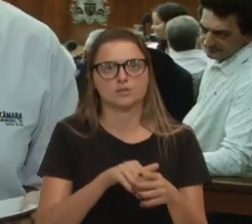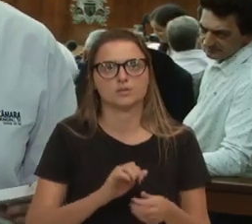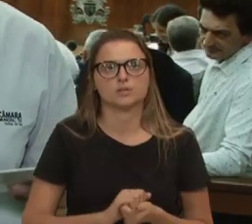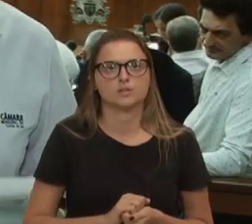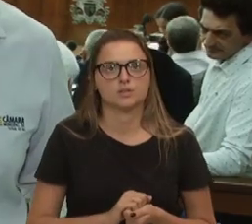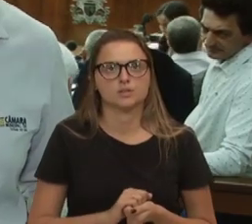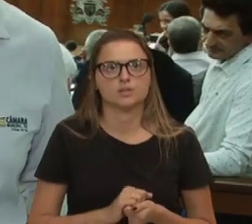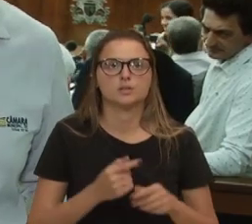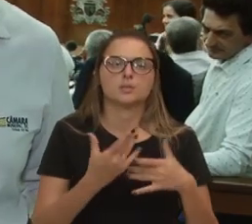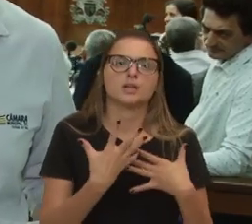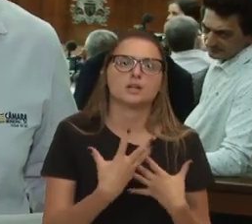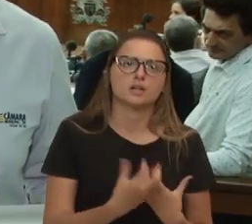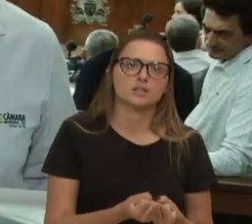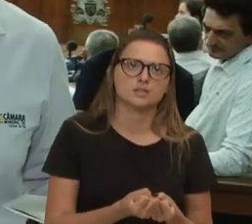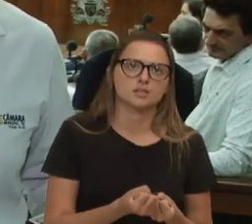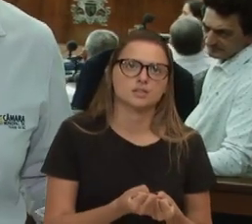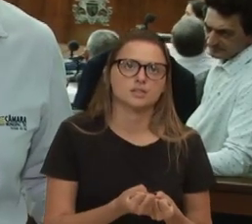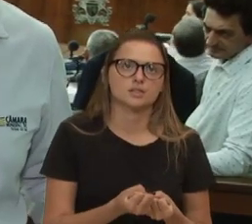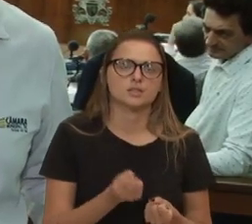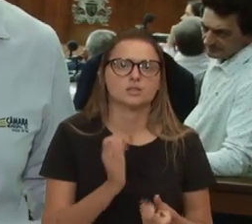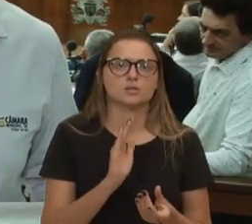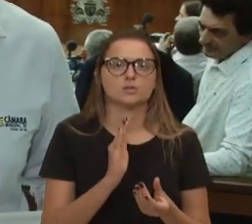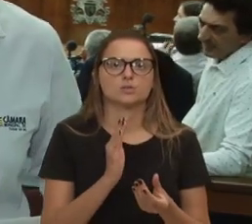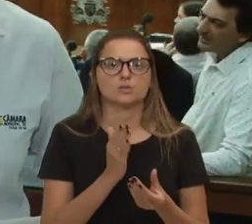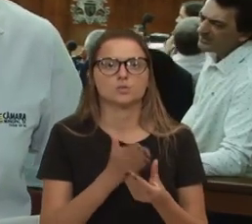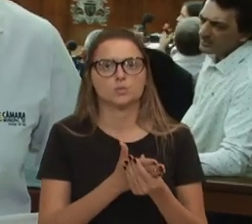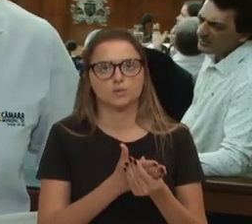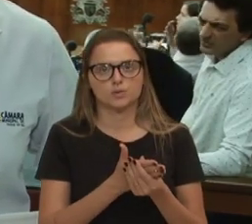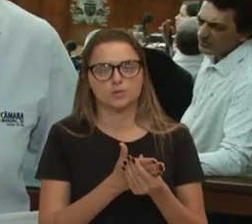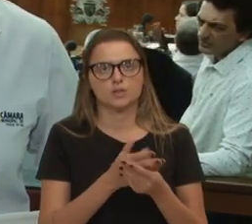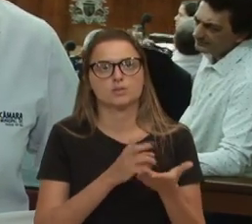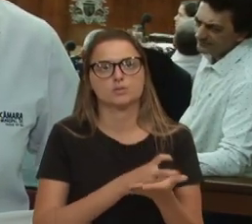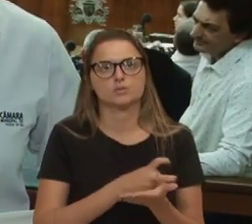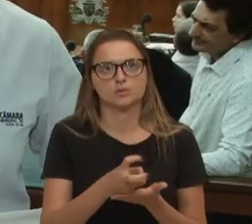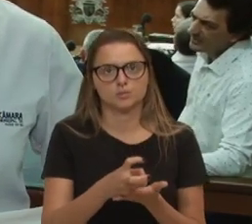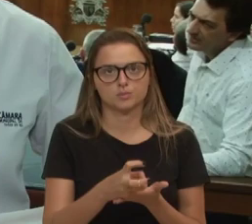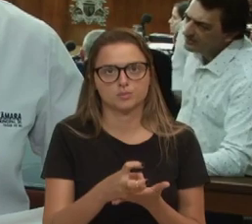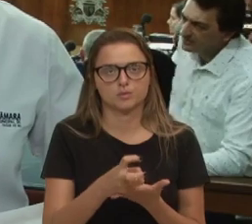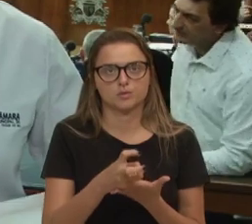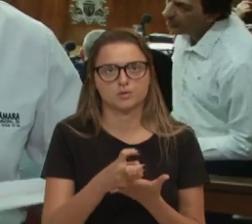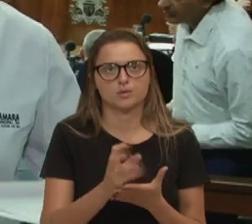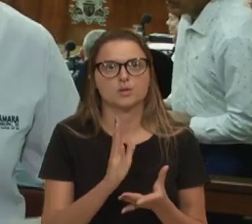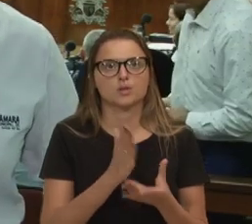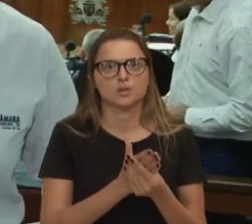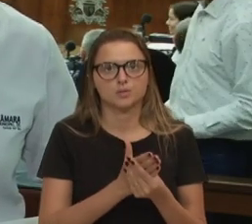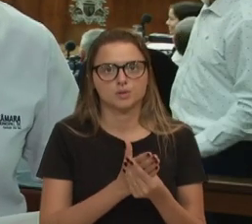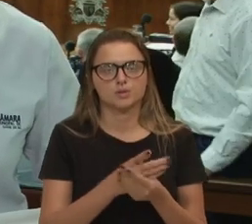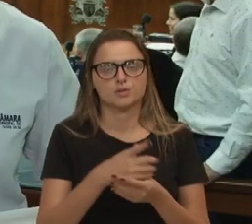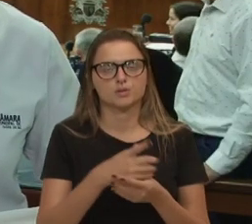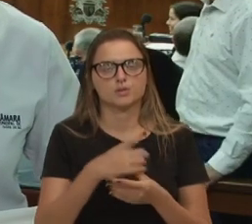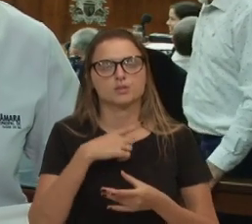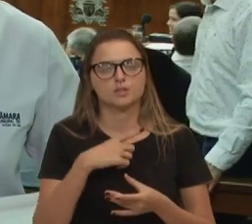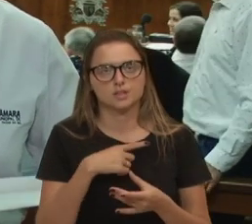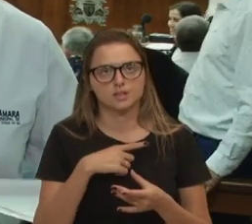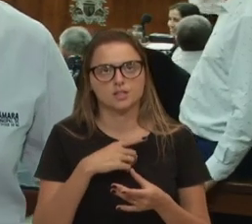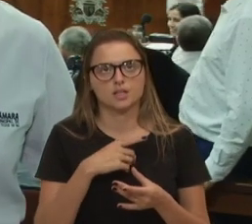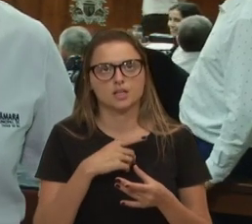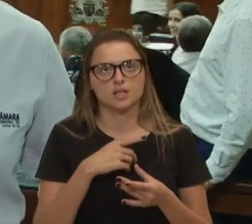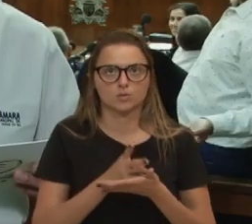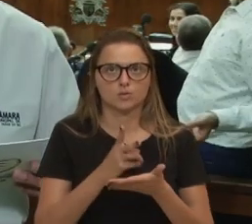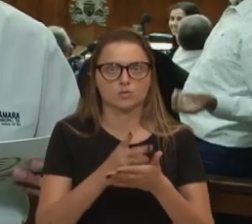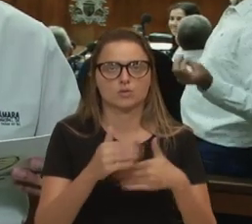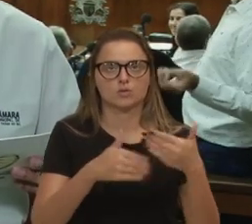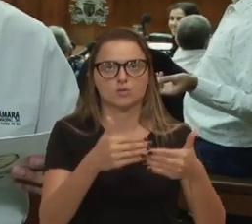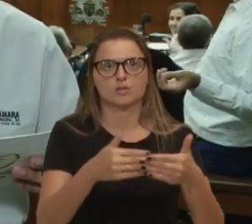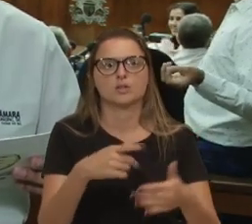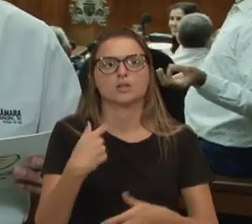para a admissibilidade do processo de impeachment, ou seja, para que o processo seja instaurado e siga